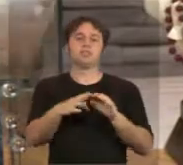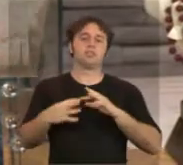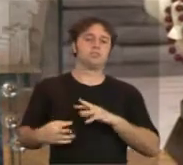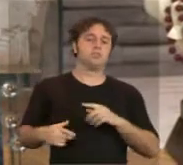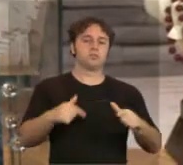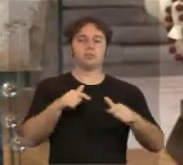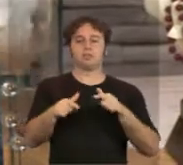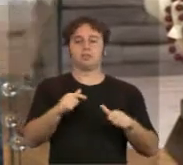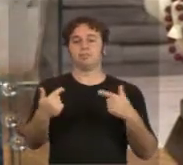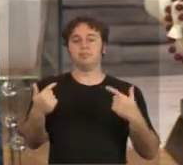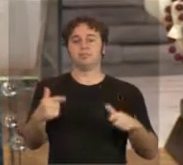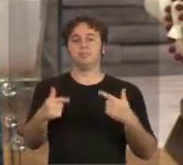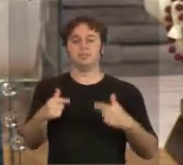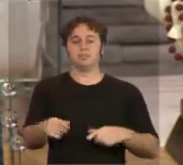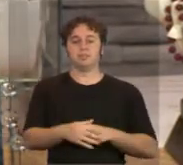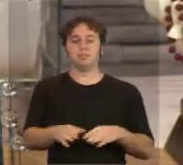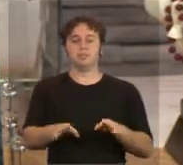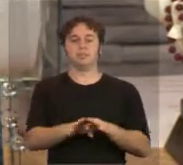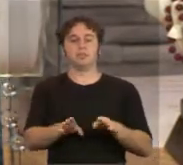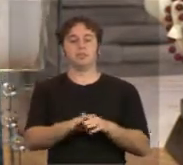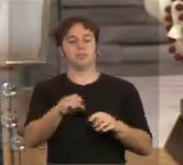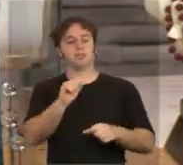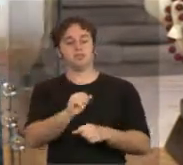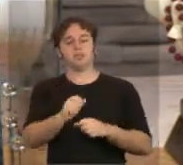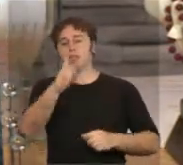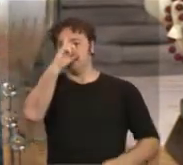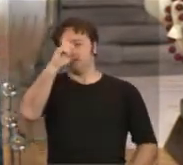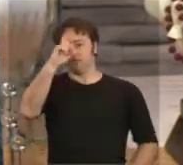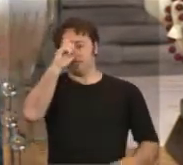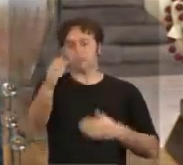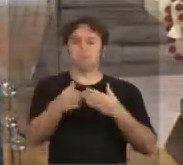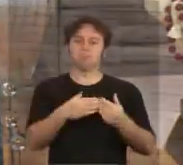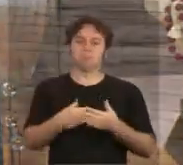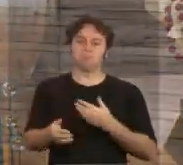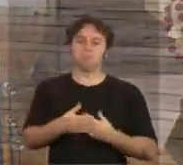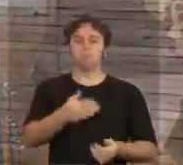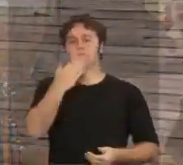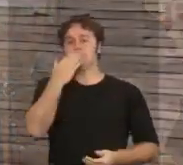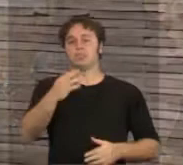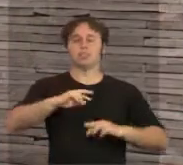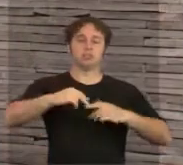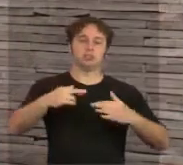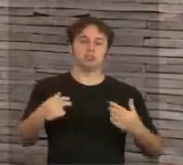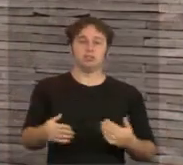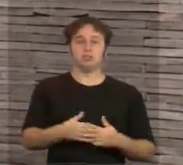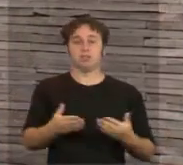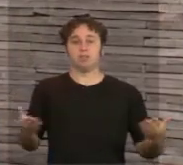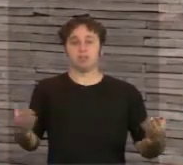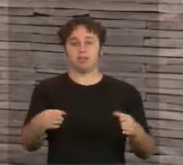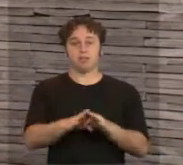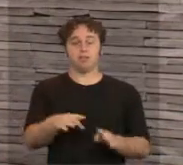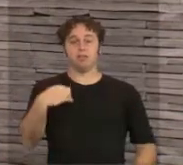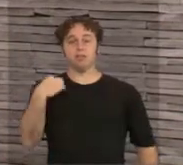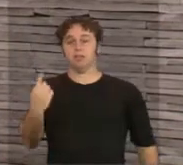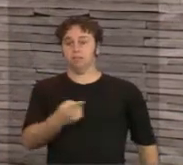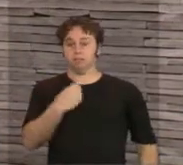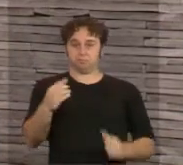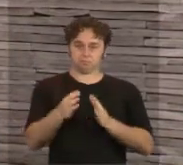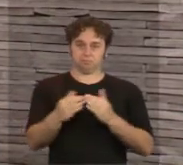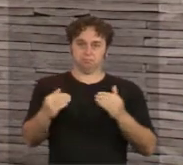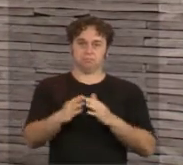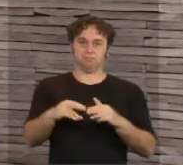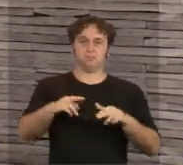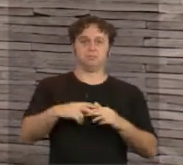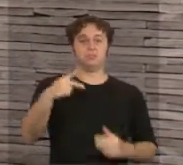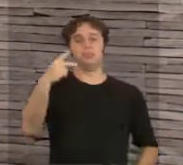trabalho, pelas pessoas que estão nos hospitais, enfim, qual for a sua intenção, A partir de agora, nós estamos intercedendo ao vivo